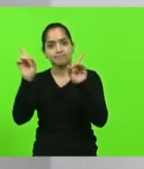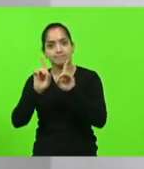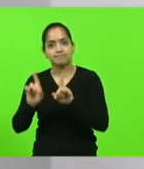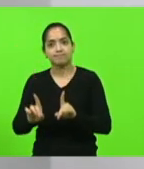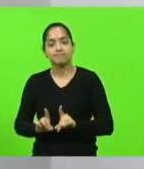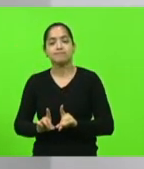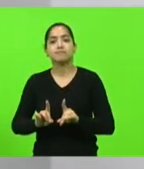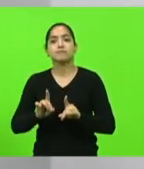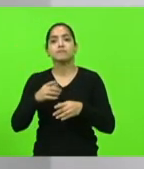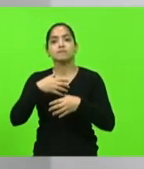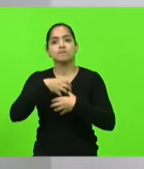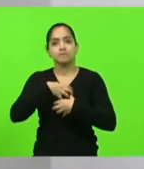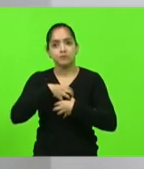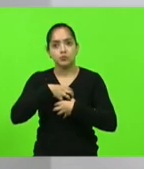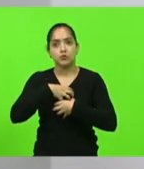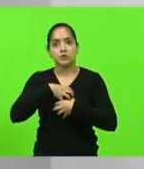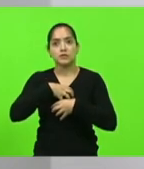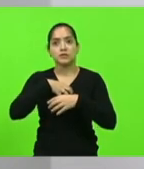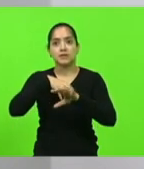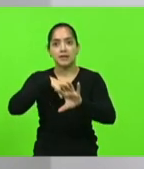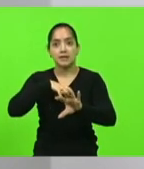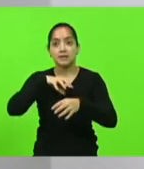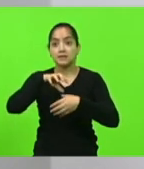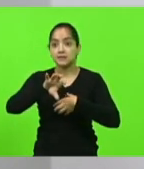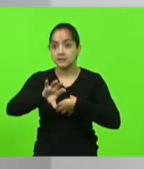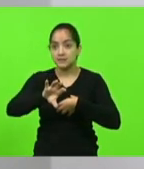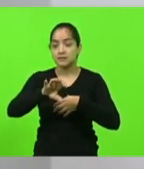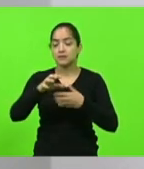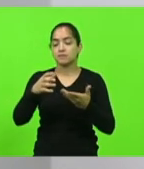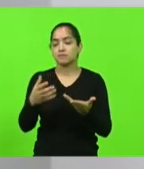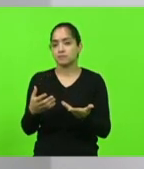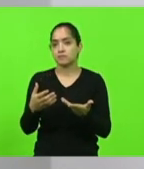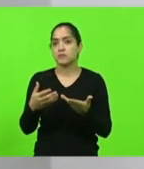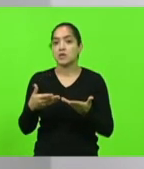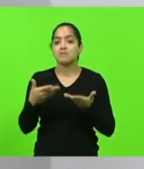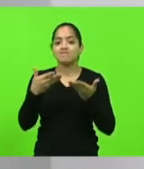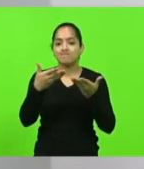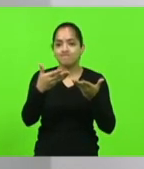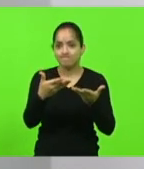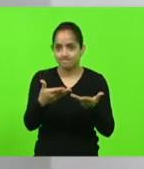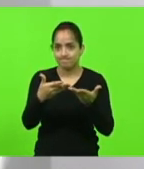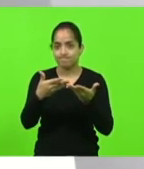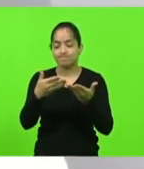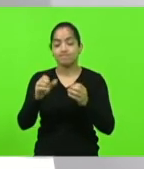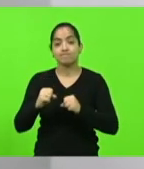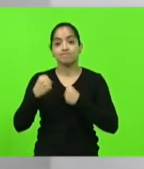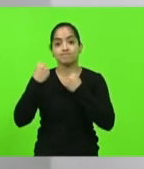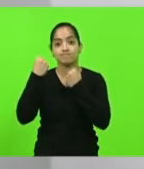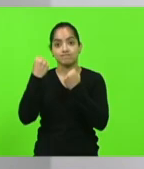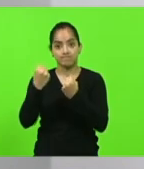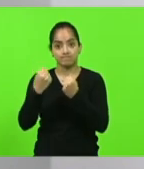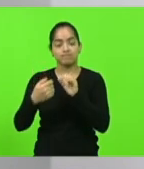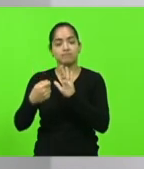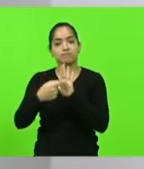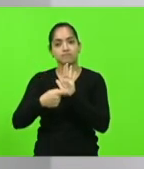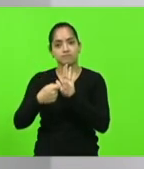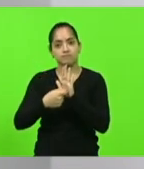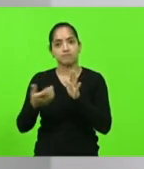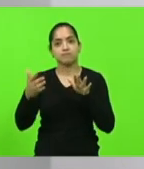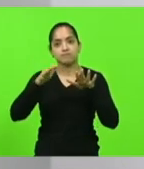com os movimentos sociais colocando-se Sempre disponível para o fortalecimento da luta pela